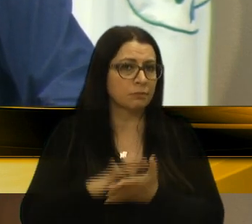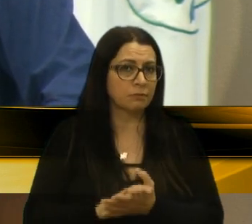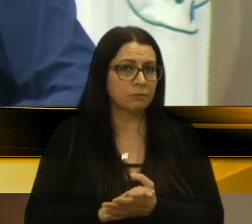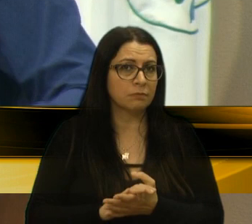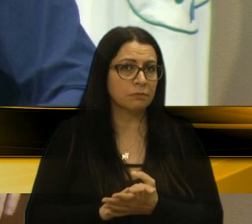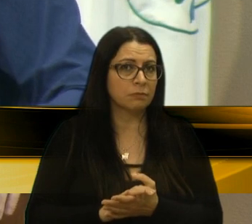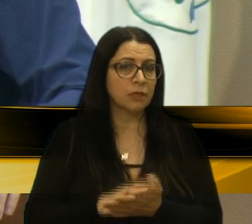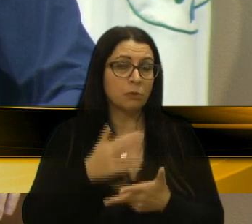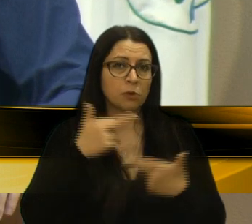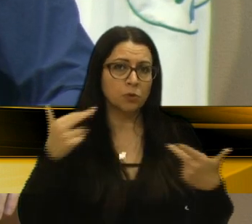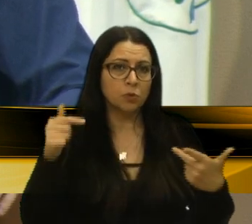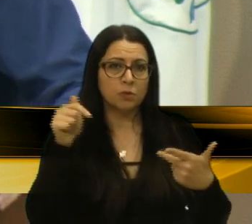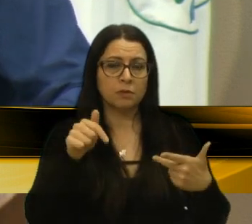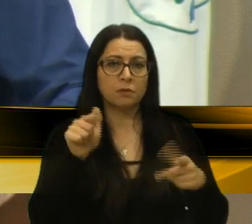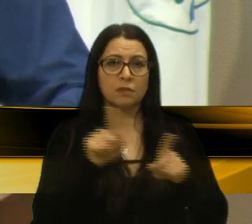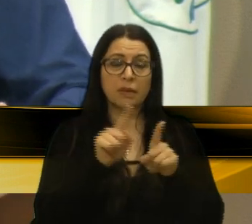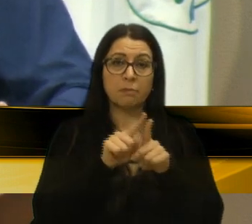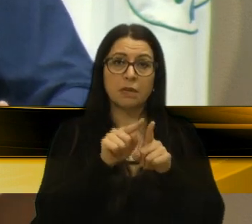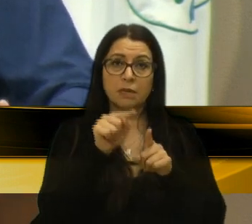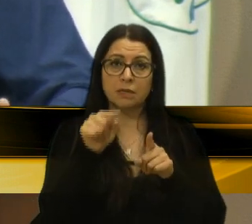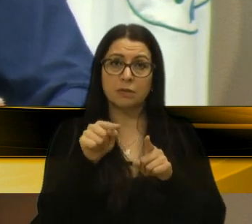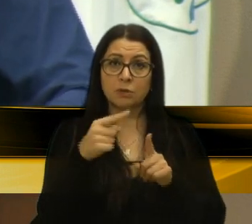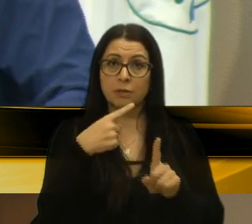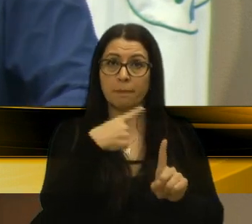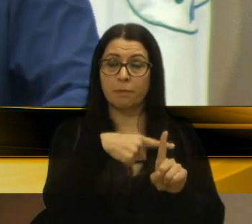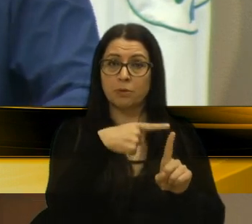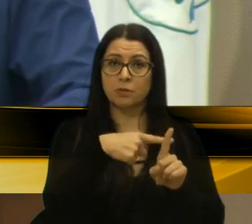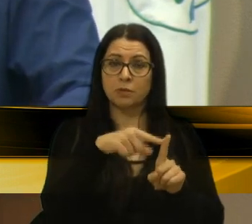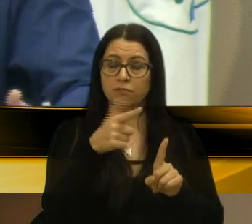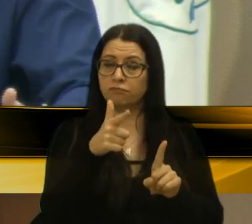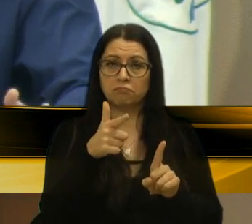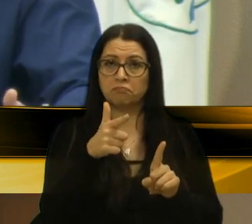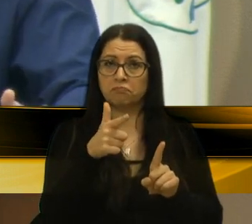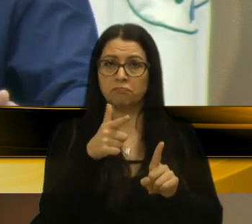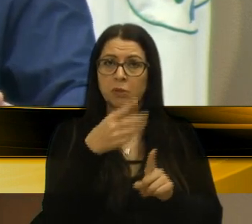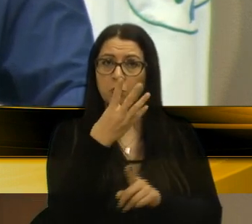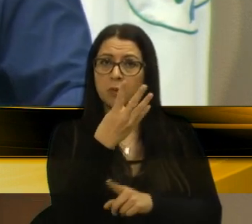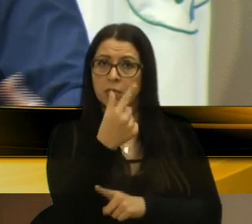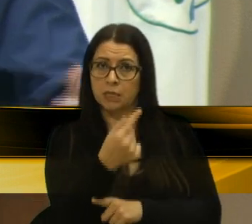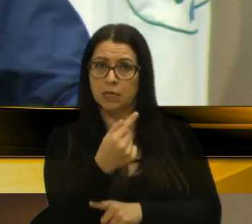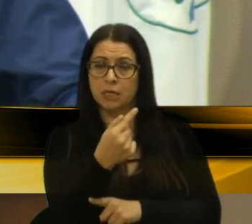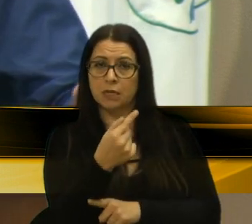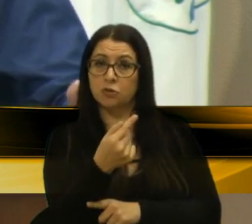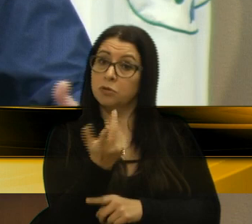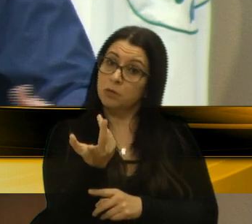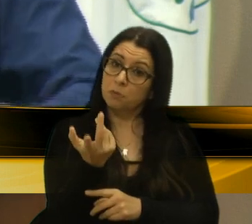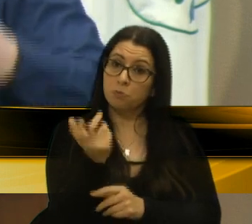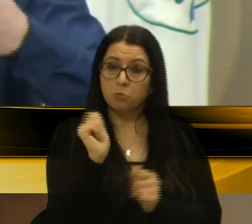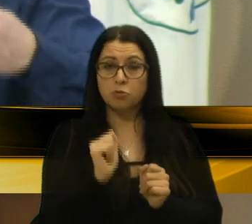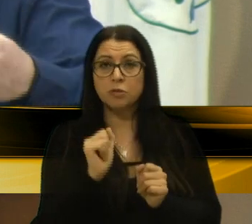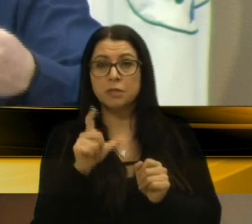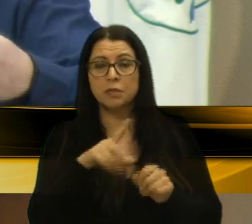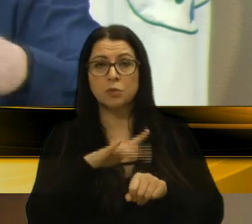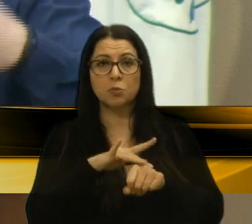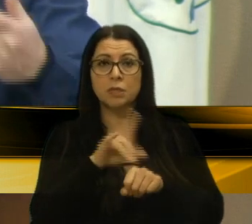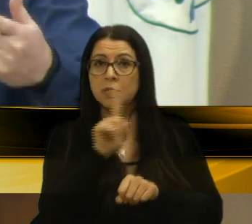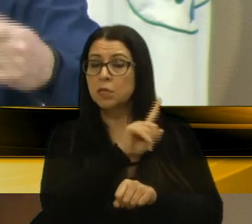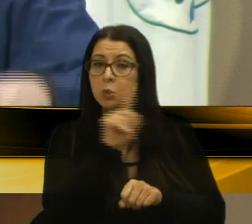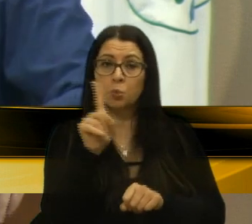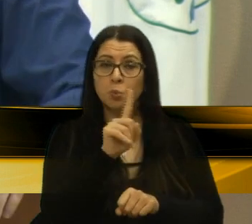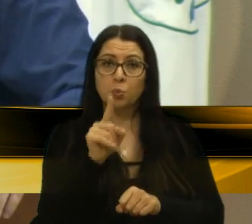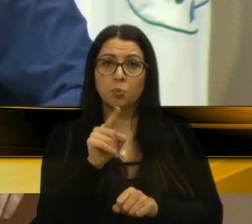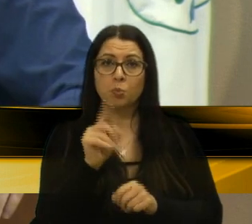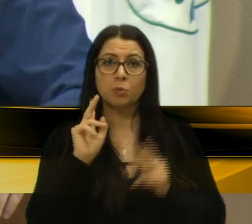Tem algumas coisas aqui também que desses casos positivos, não se teve, desses 47 possíveis casos, nenhum